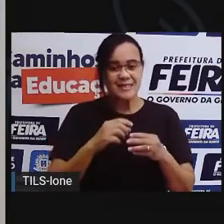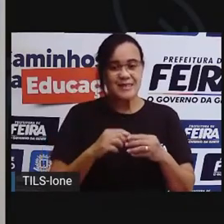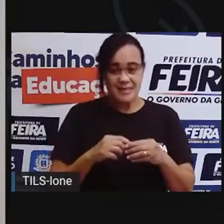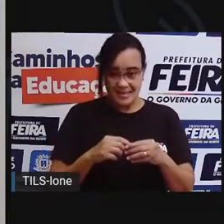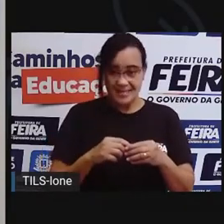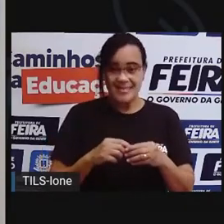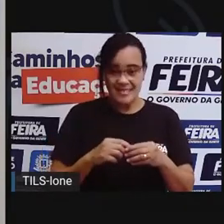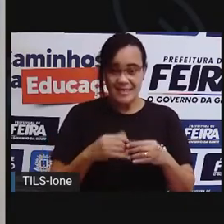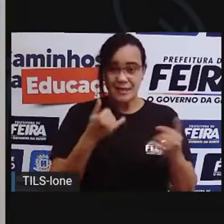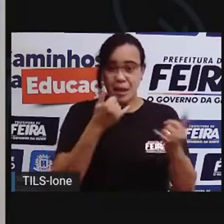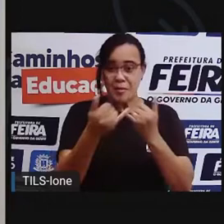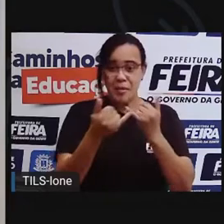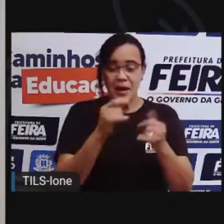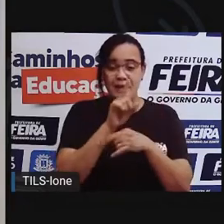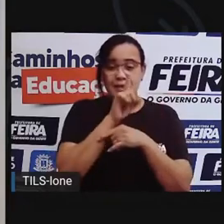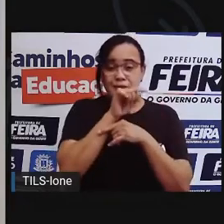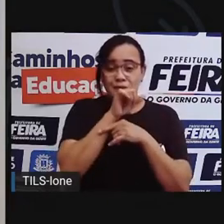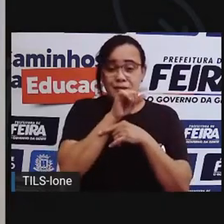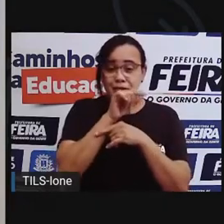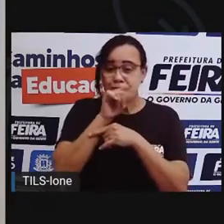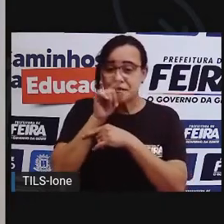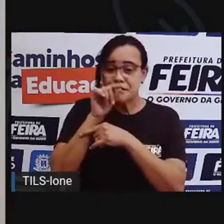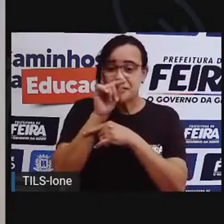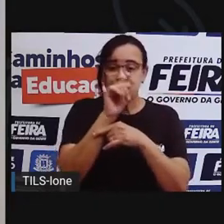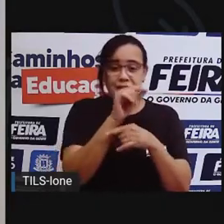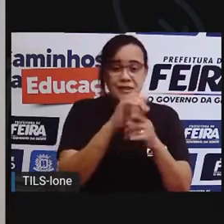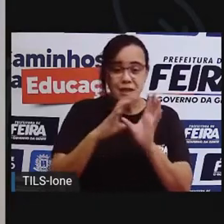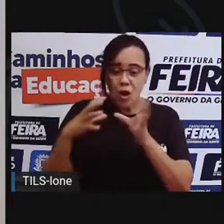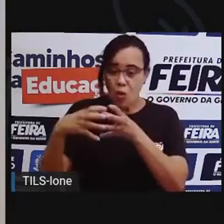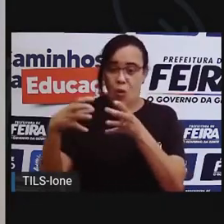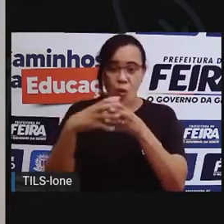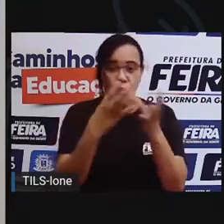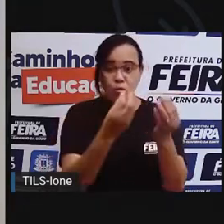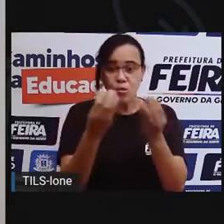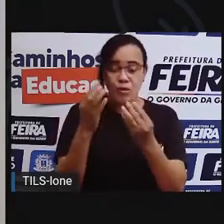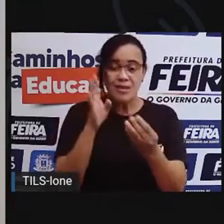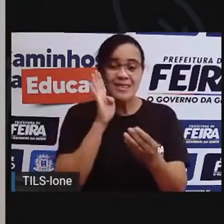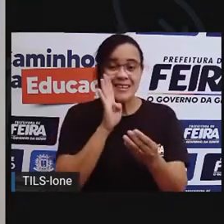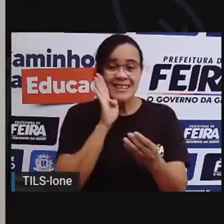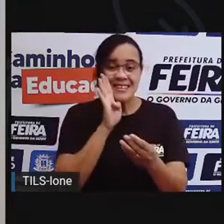Parece o som de um passarinho. Isso! Que legal!